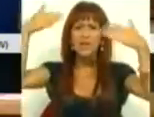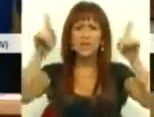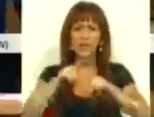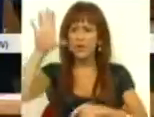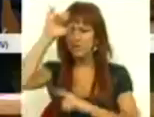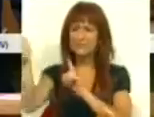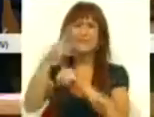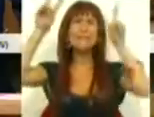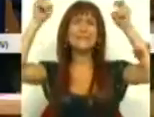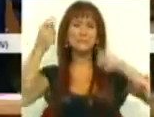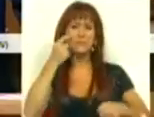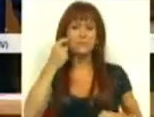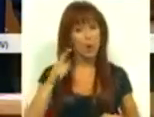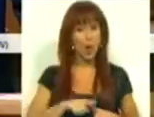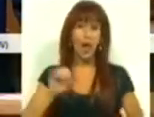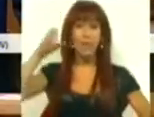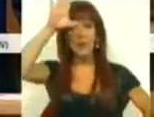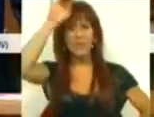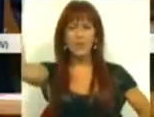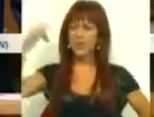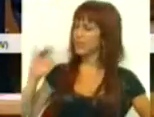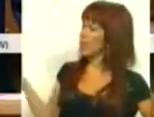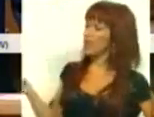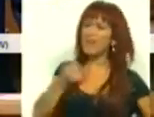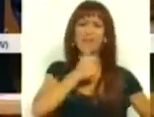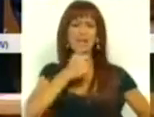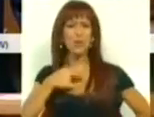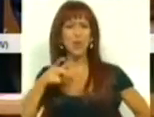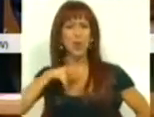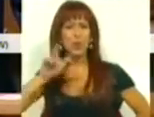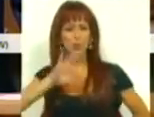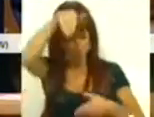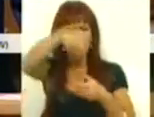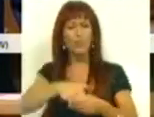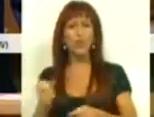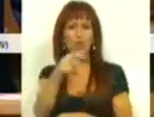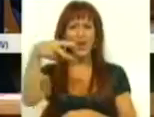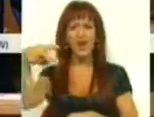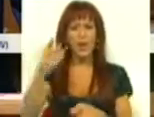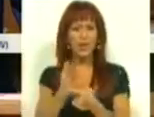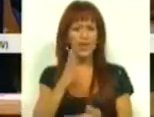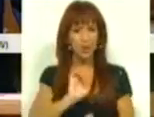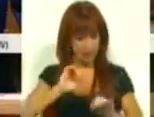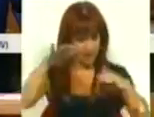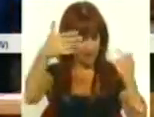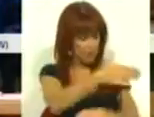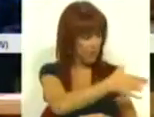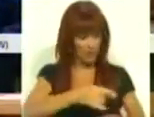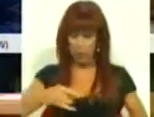do consulado de António Guterres como Primeiro-Ministro, quando foi decidido que Portugal integraria o euro desde o seu